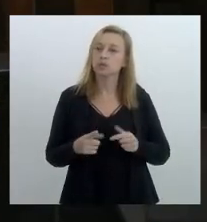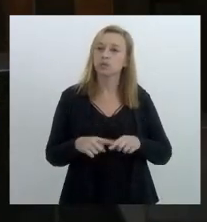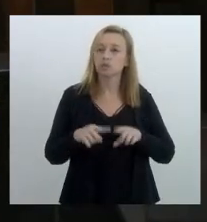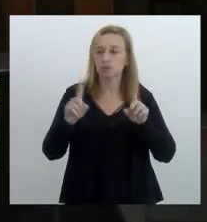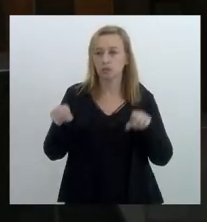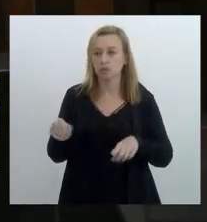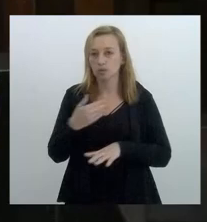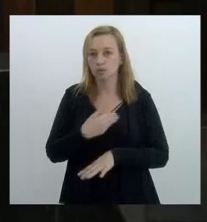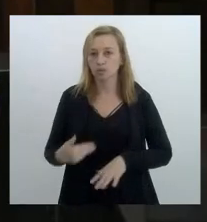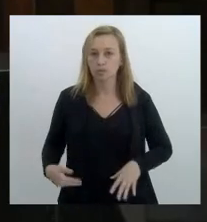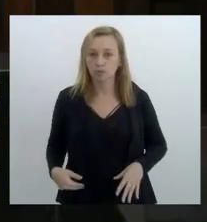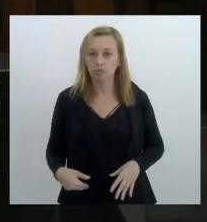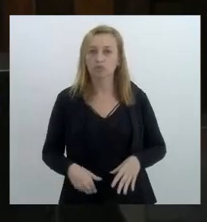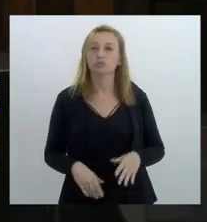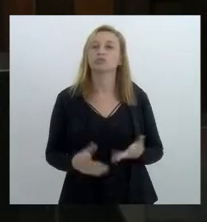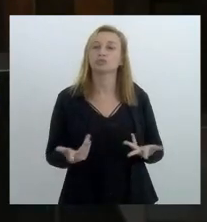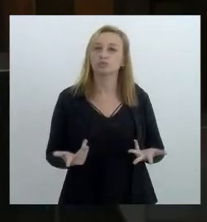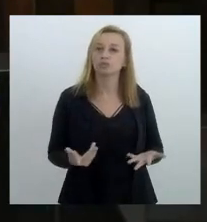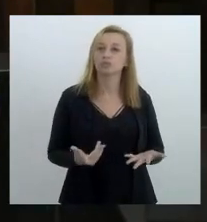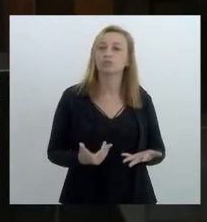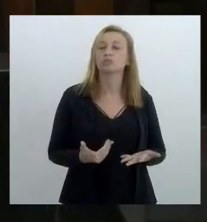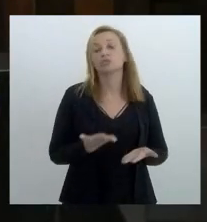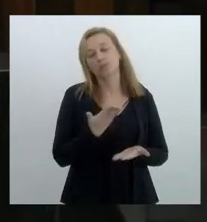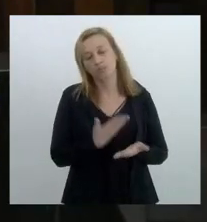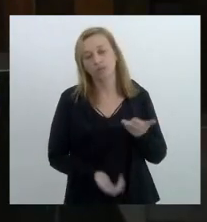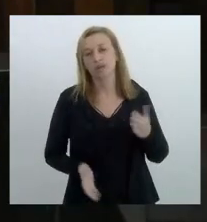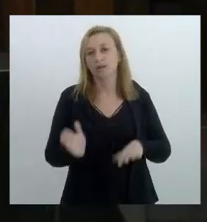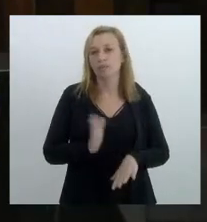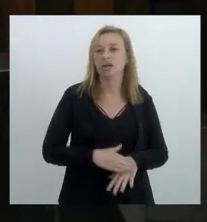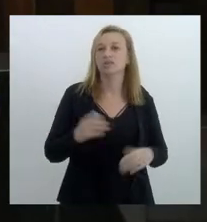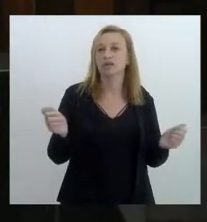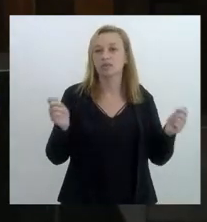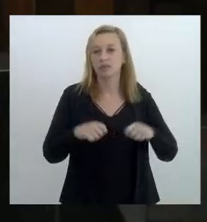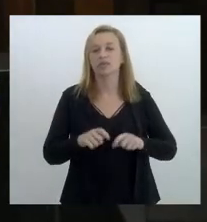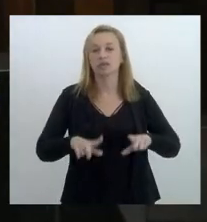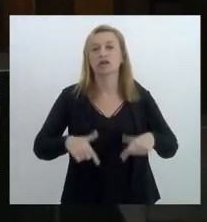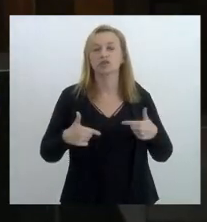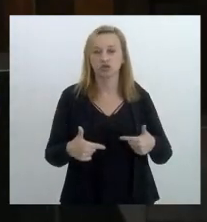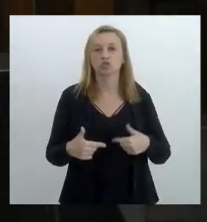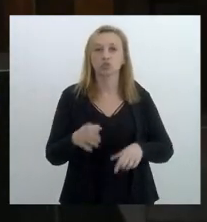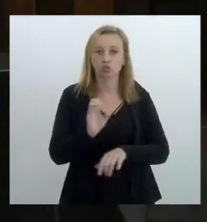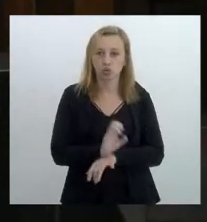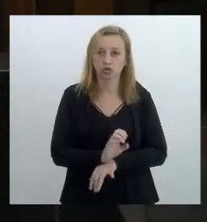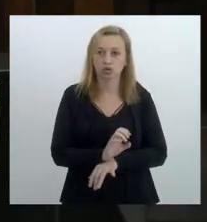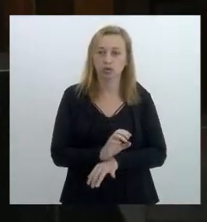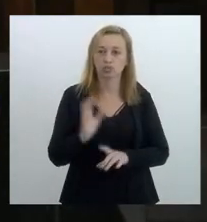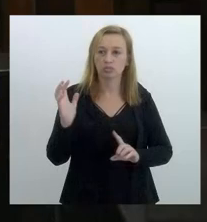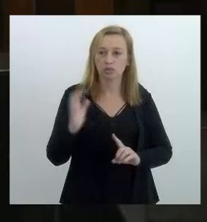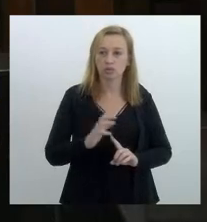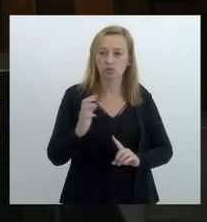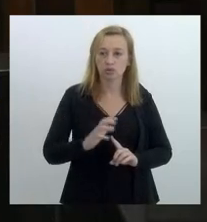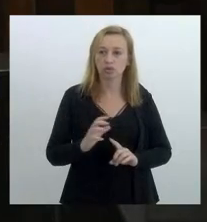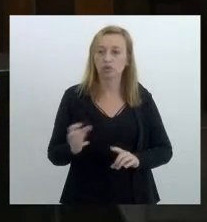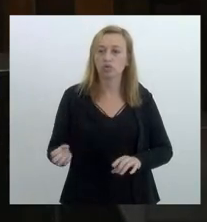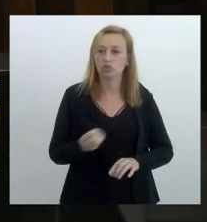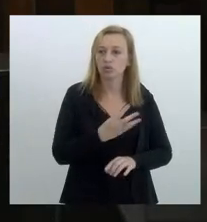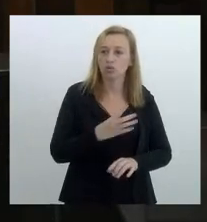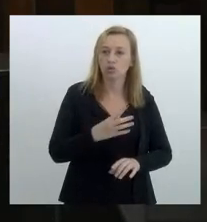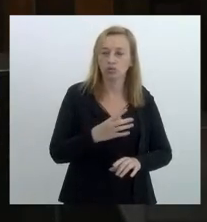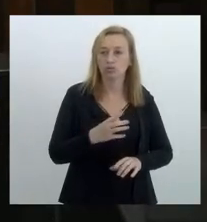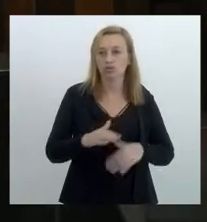servidores e uma perda ainda maior da capacidade de ação do Estado para induzir um novo ciclo de